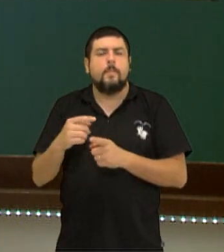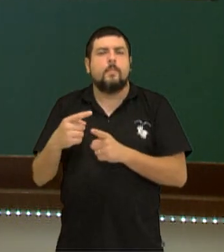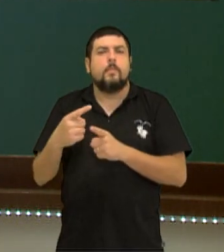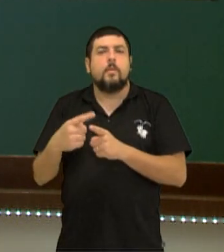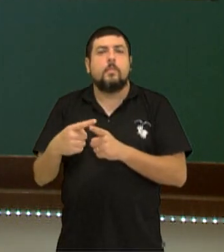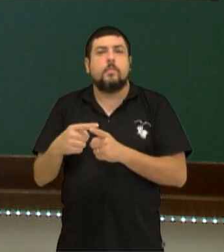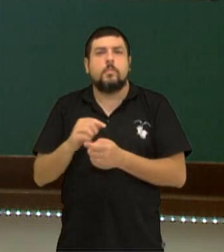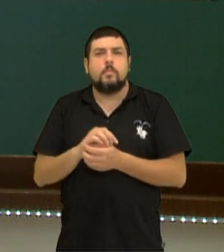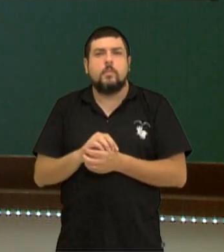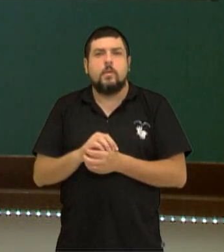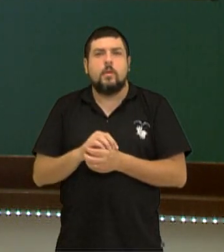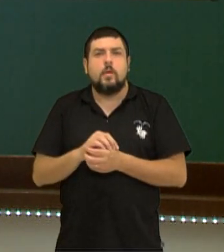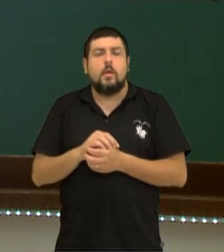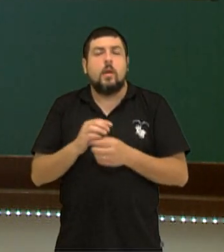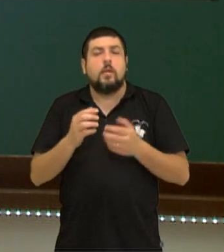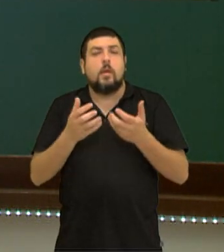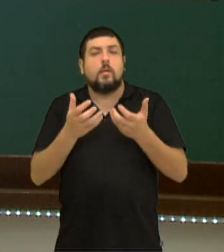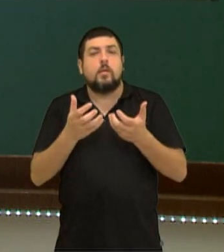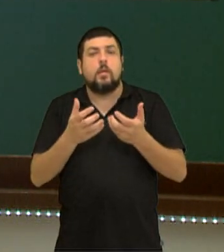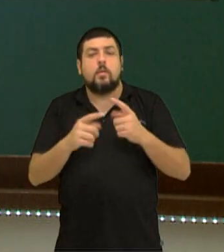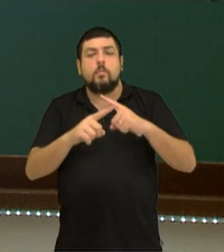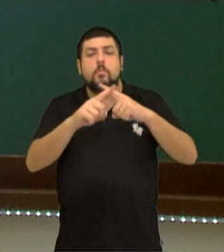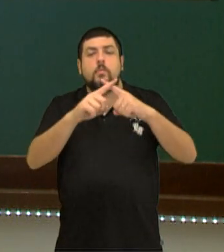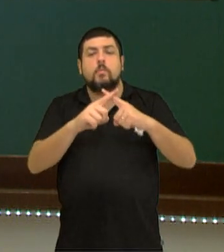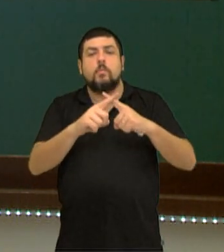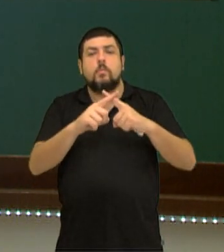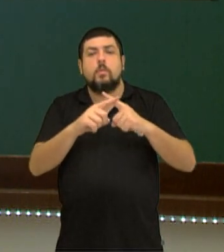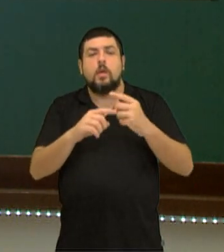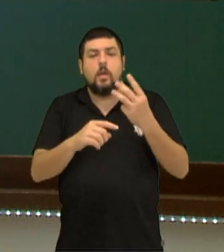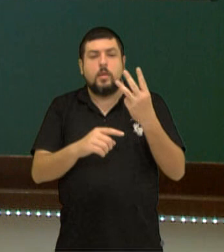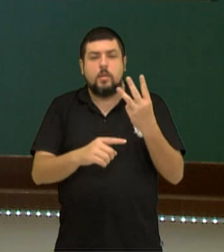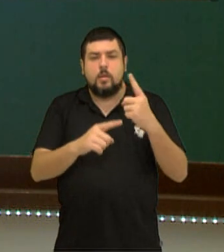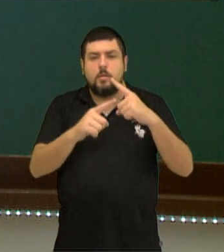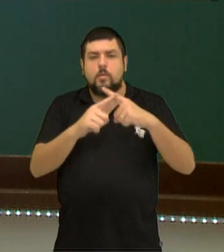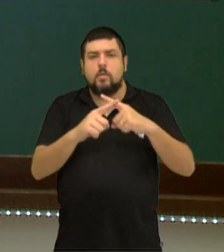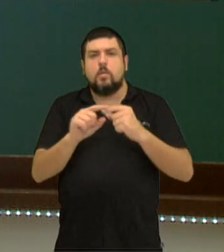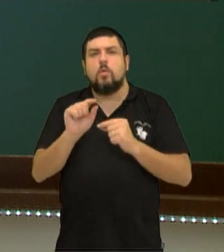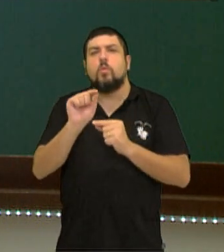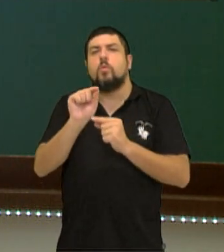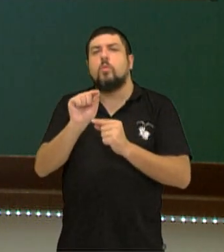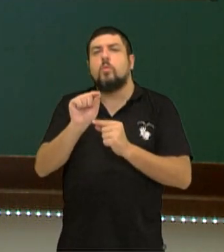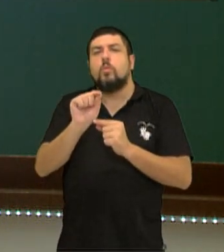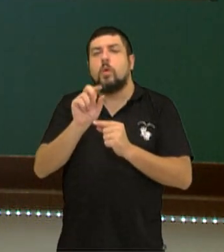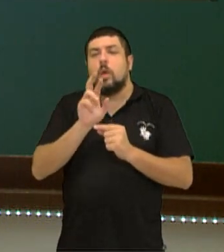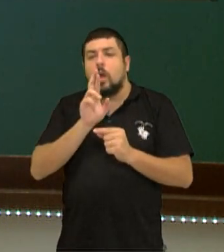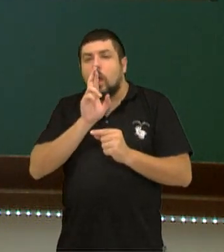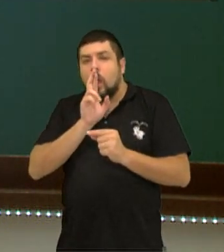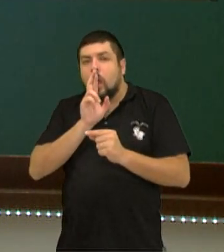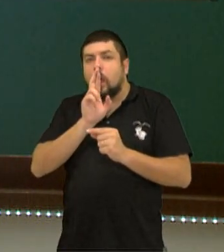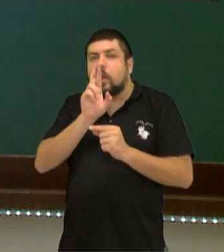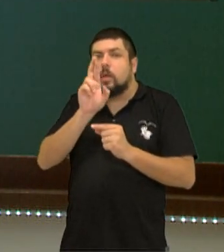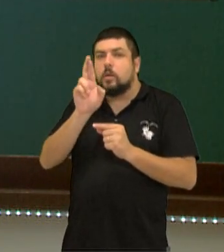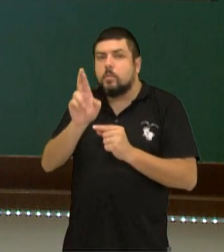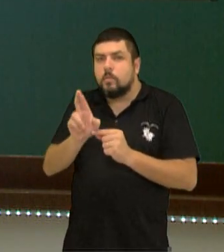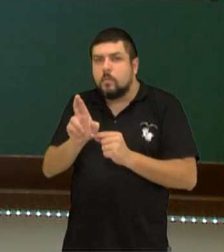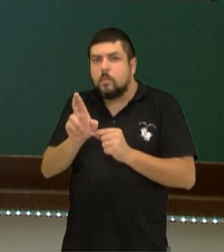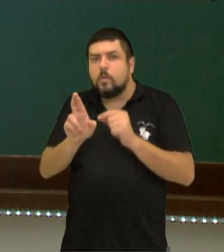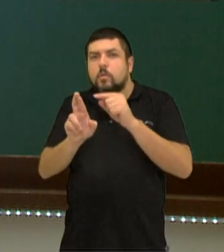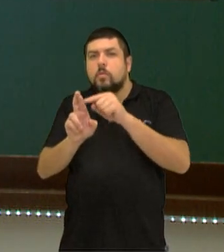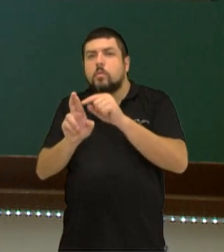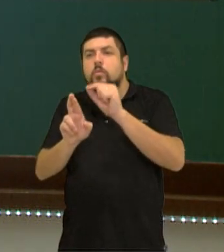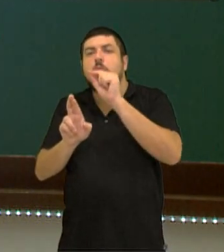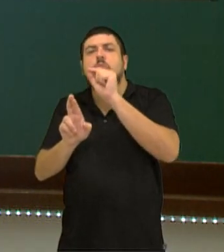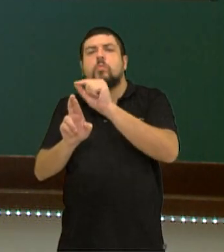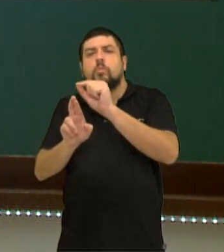quê? Porque ele está falando que ele vai multiplicar 3 vezes o resultado desta